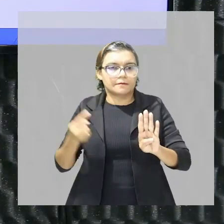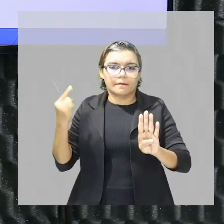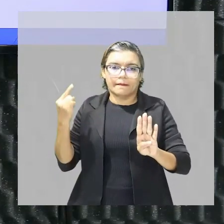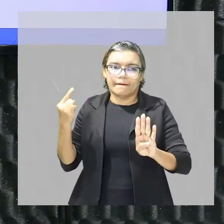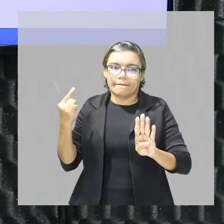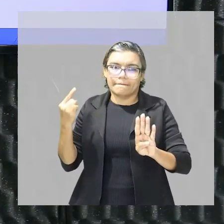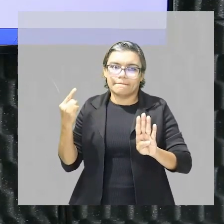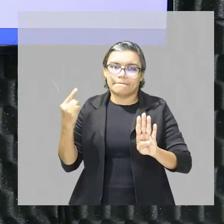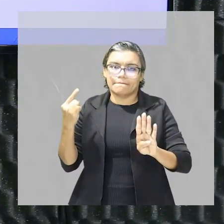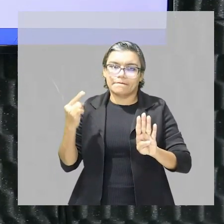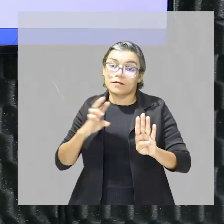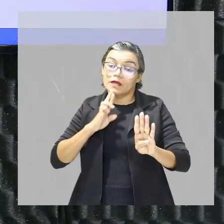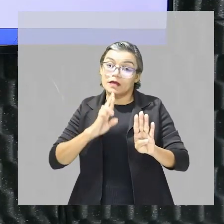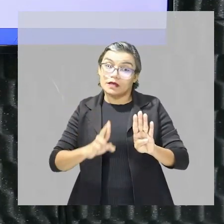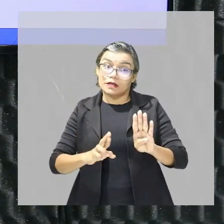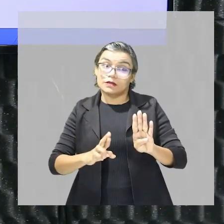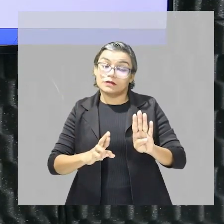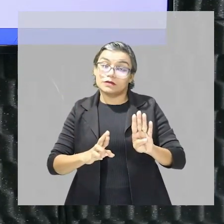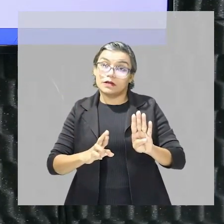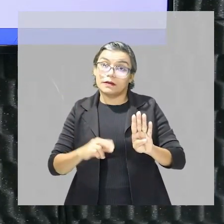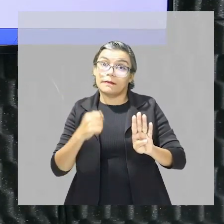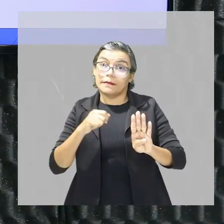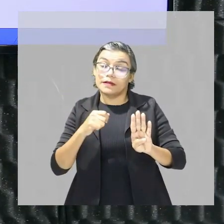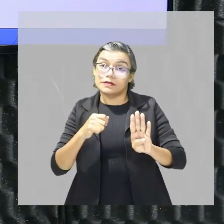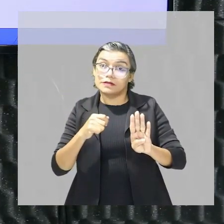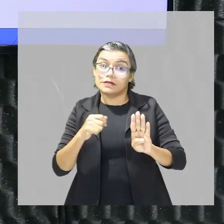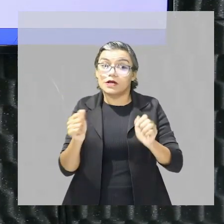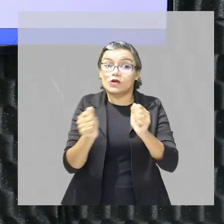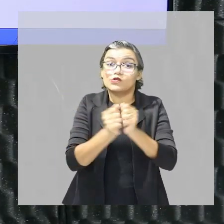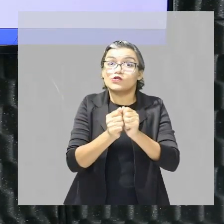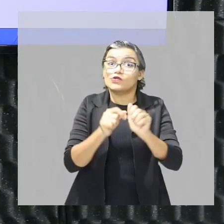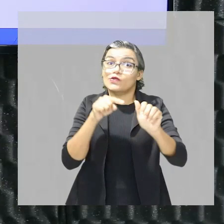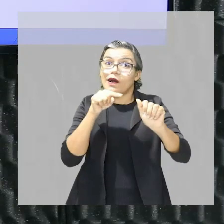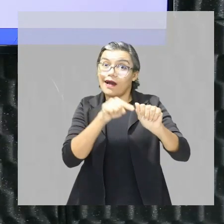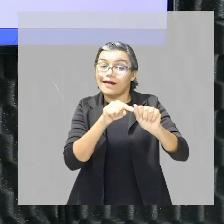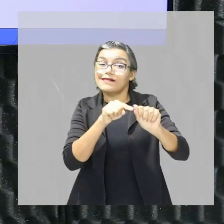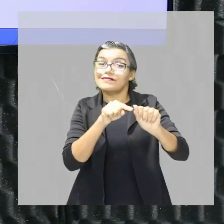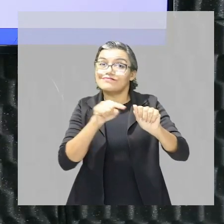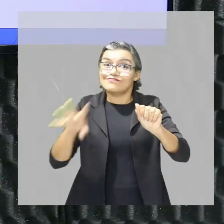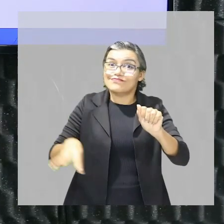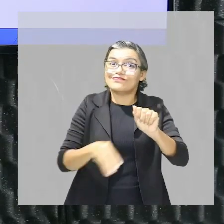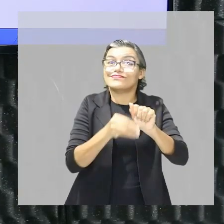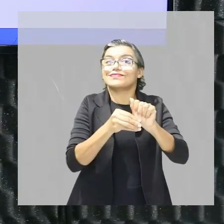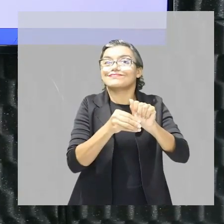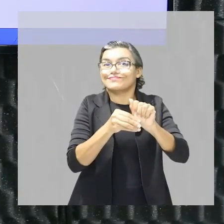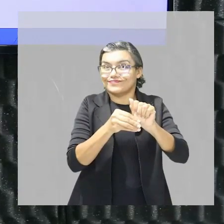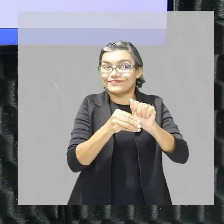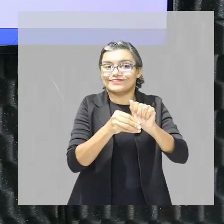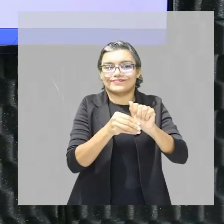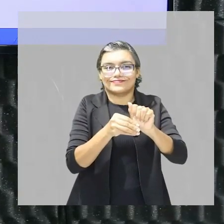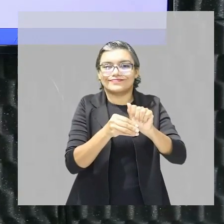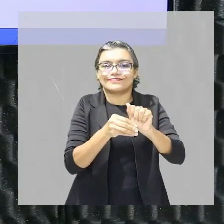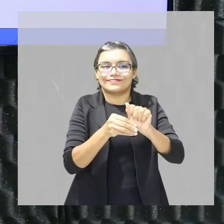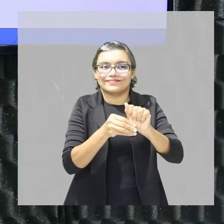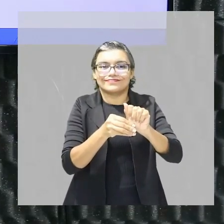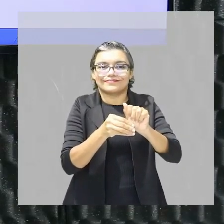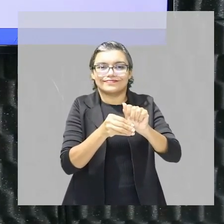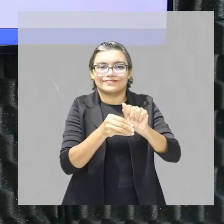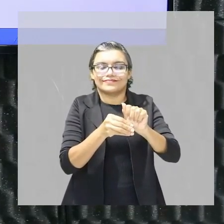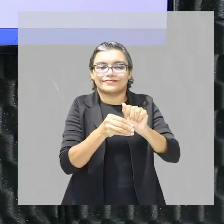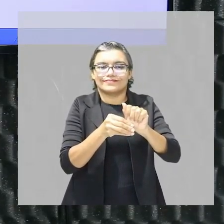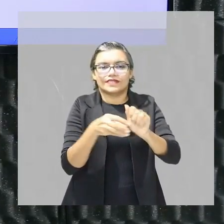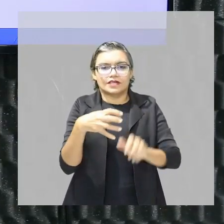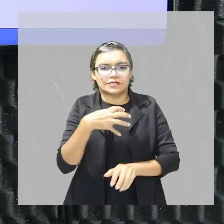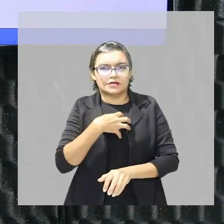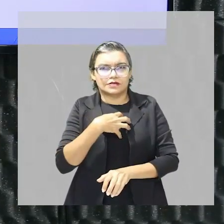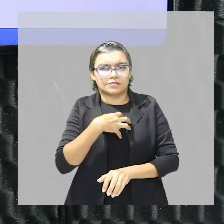resultado deveria ter na letra A ali e o ato de conhecer antes a sensibilidade não vai entrar